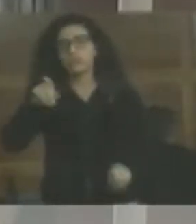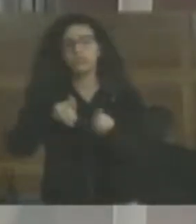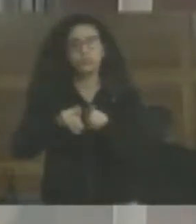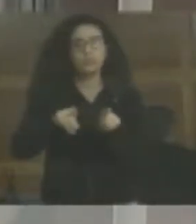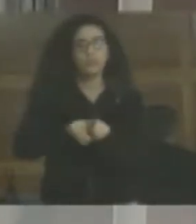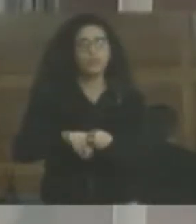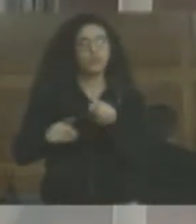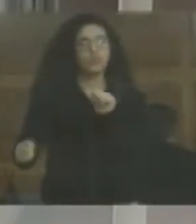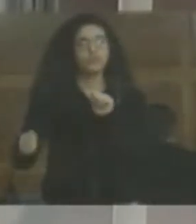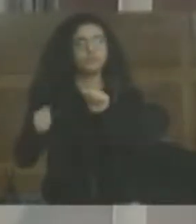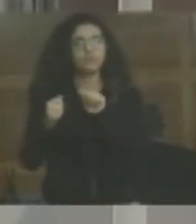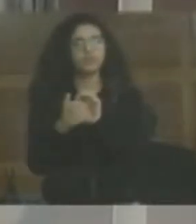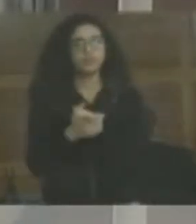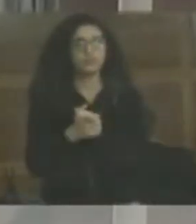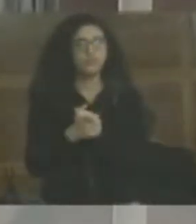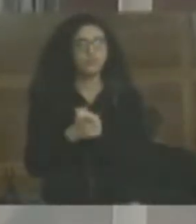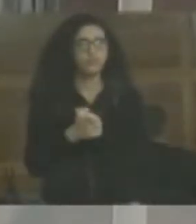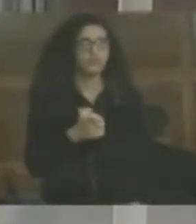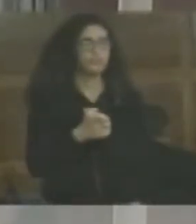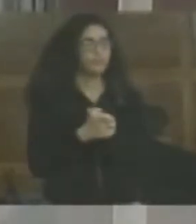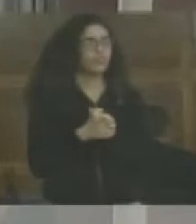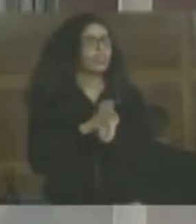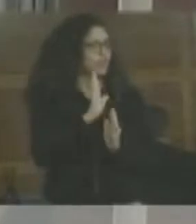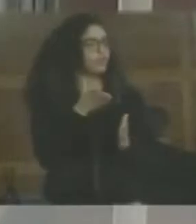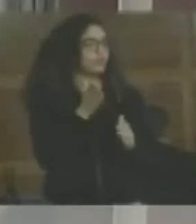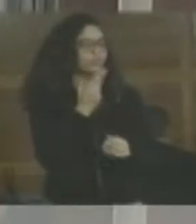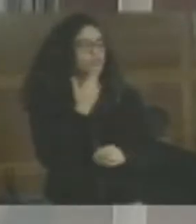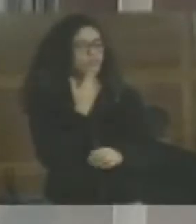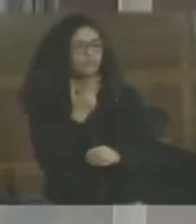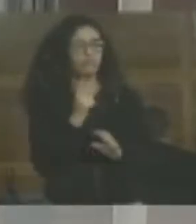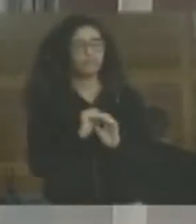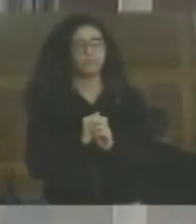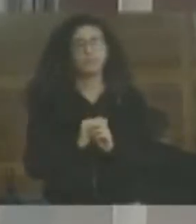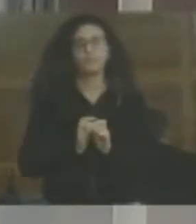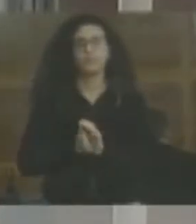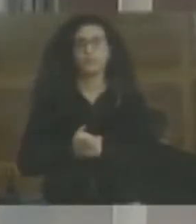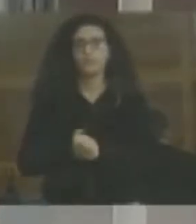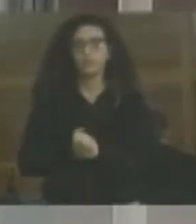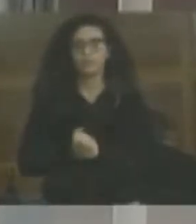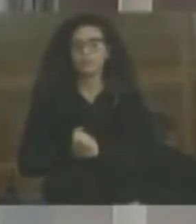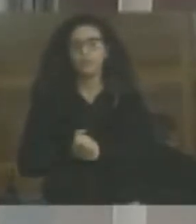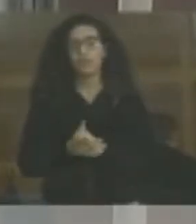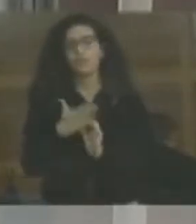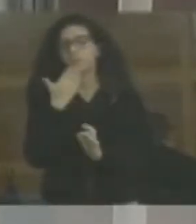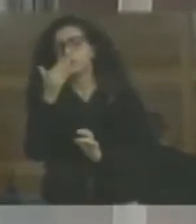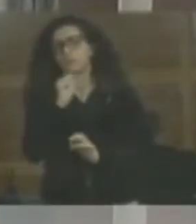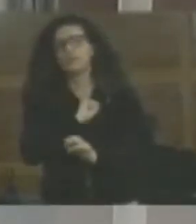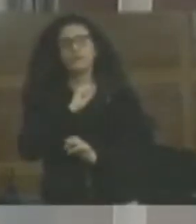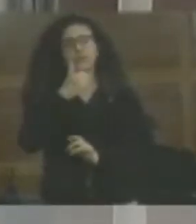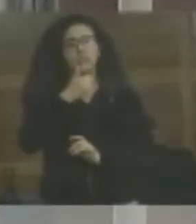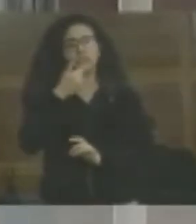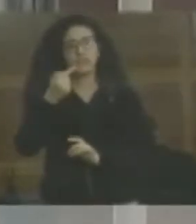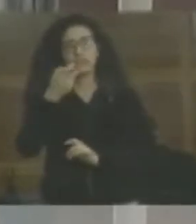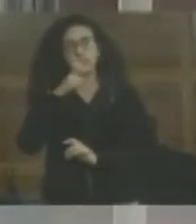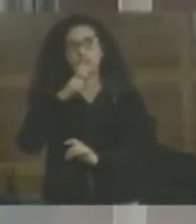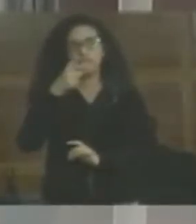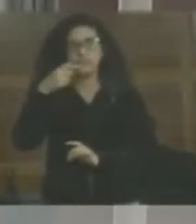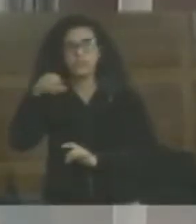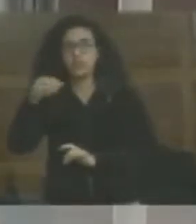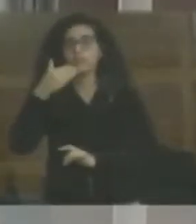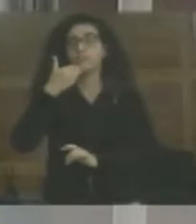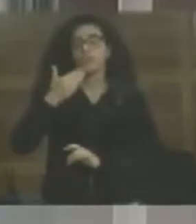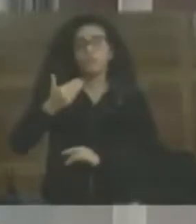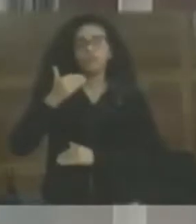que interceda... Não, essa já foi. Eu falei para você. Essa... Na indicação 1759, solicitando que